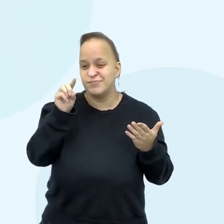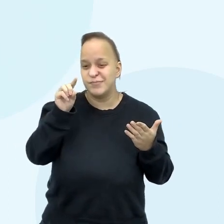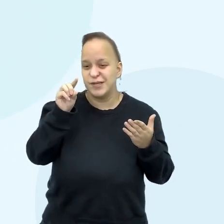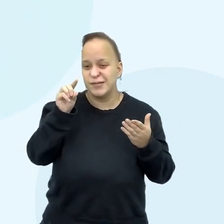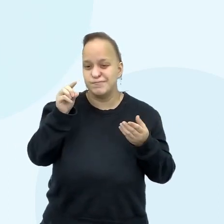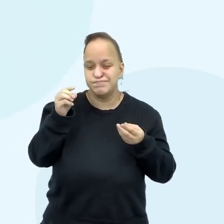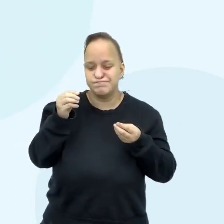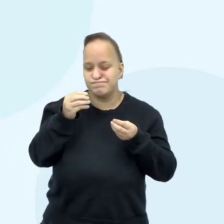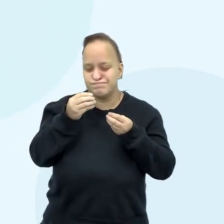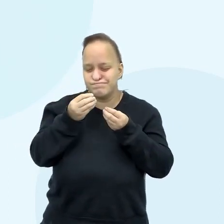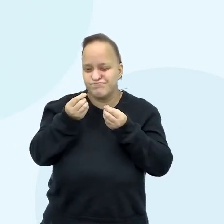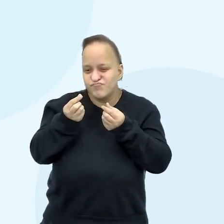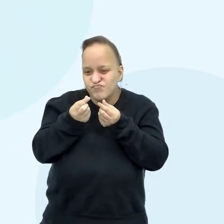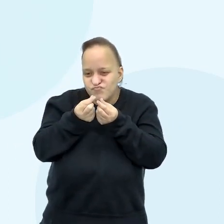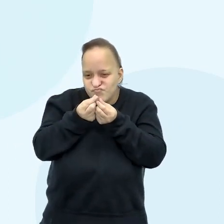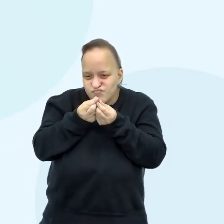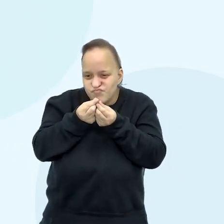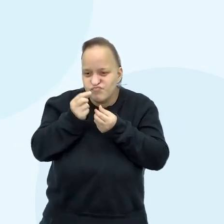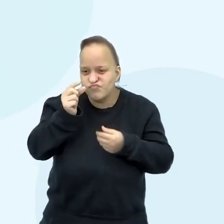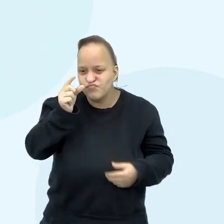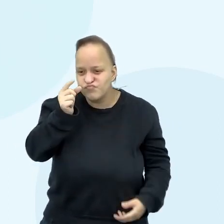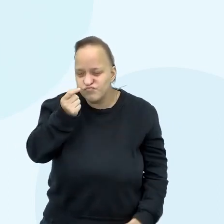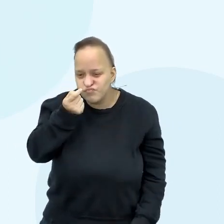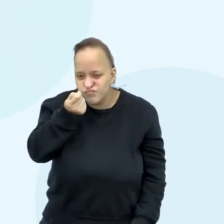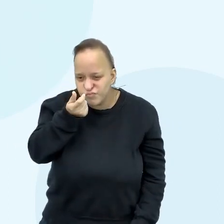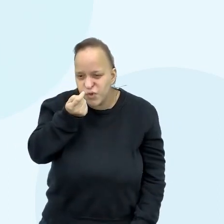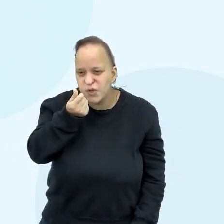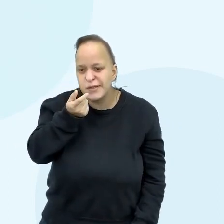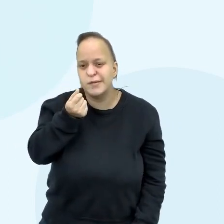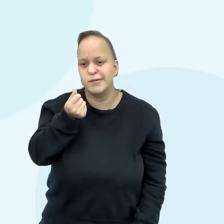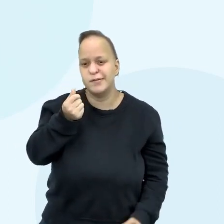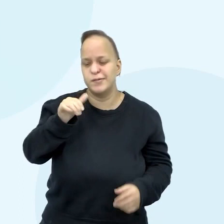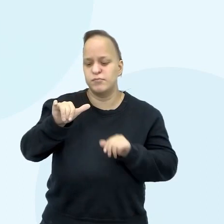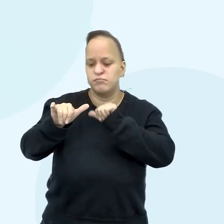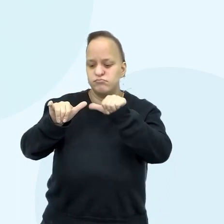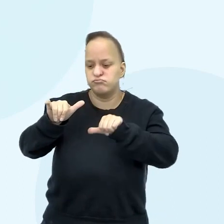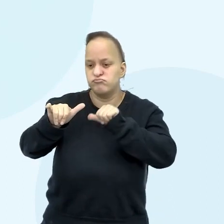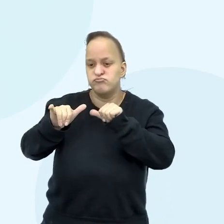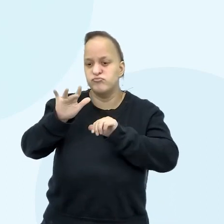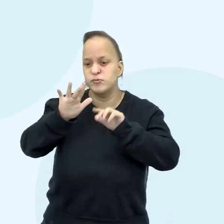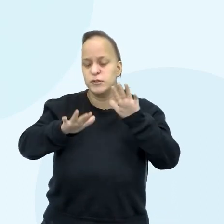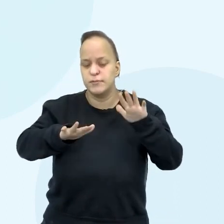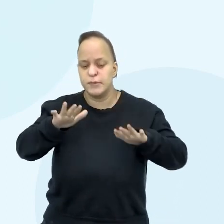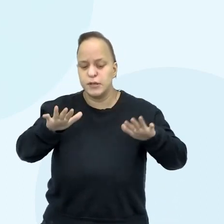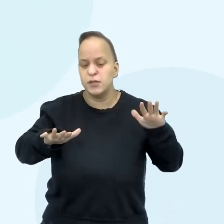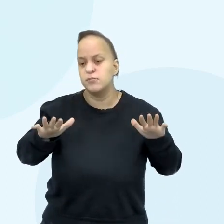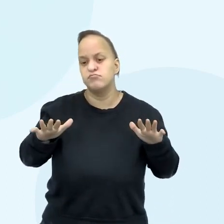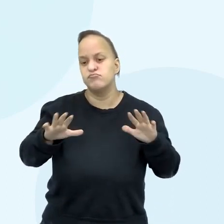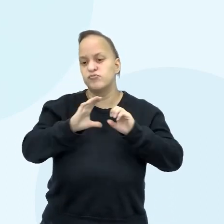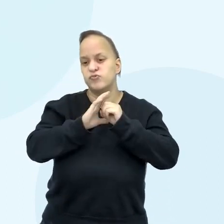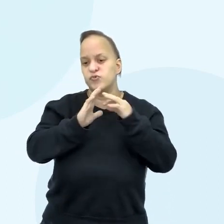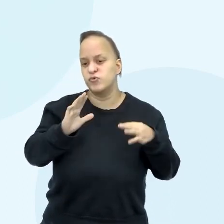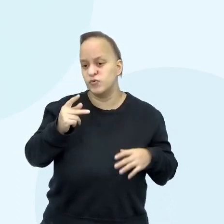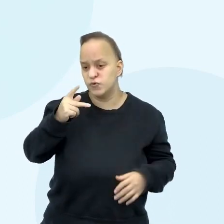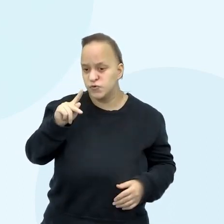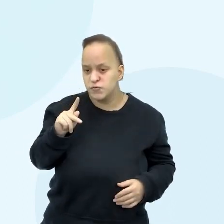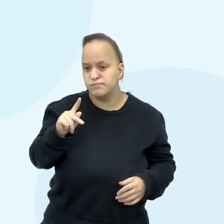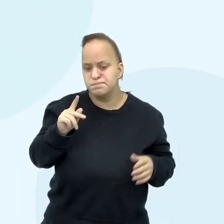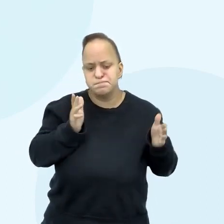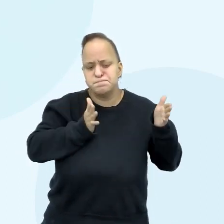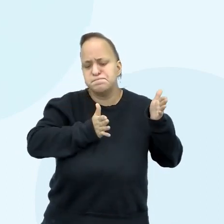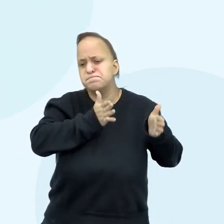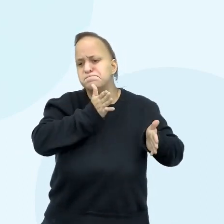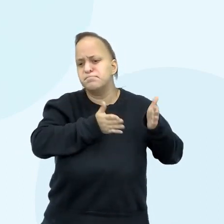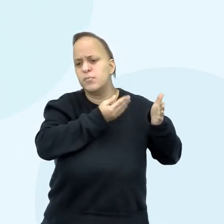radioativa diferente, que altera o núcleo do átomo emissor de acordo com suas características. O tempo de meia-vida